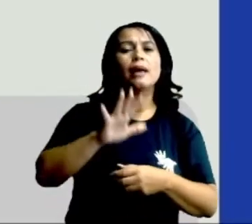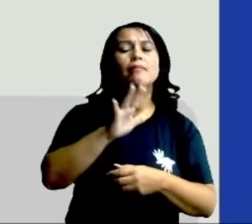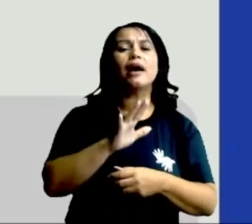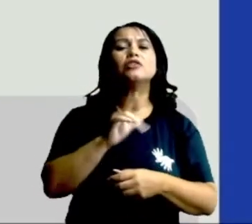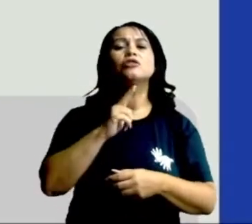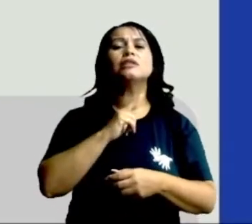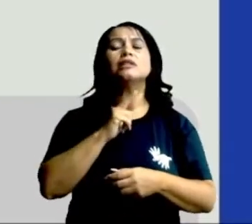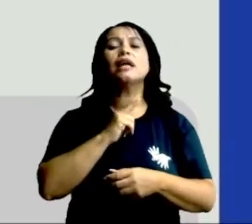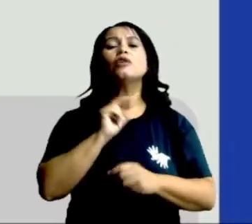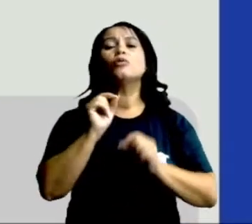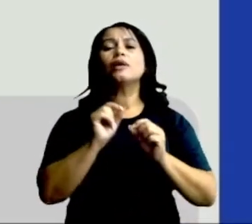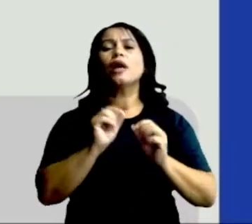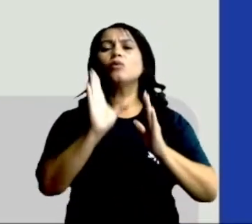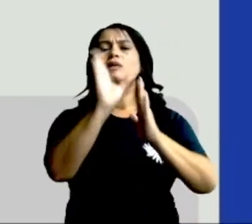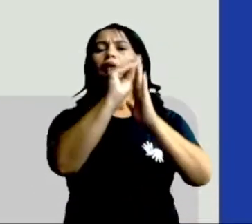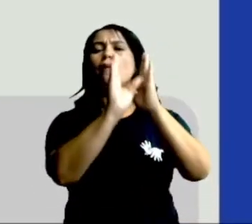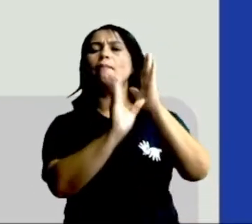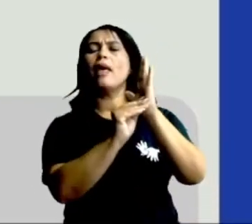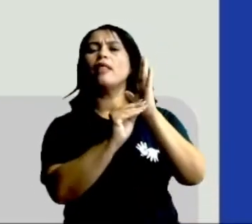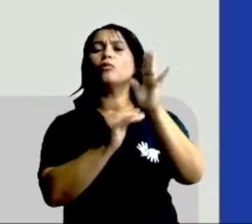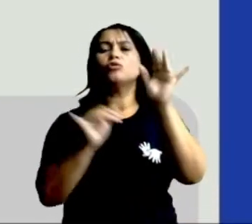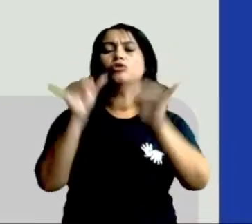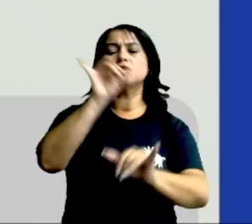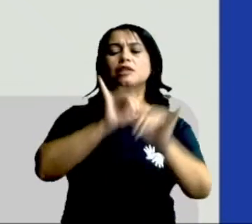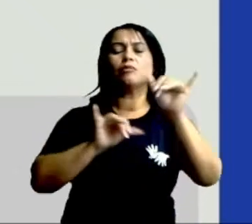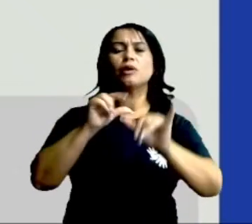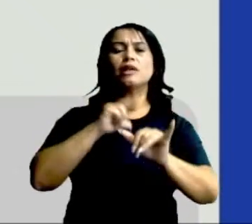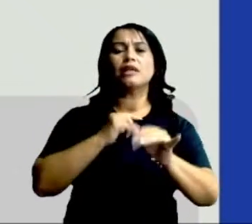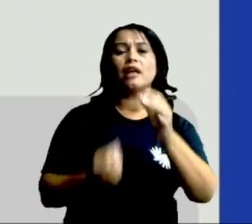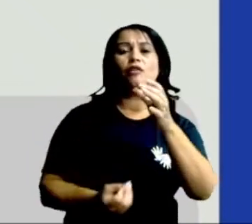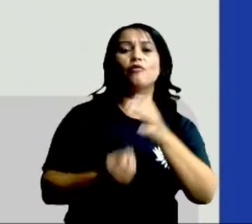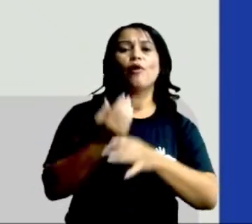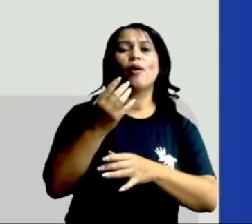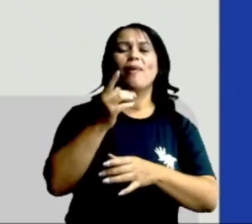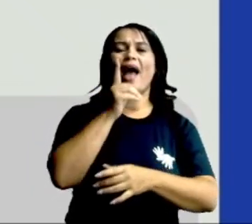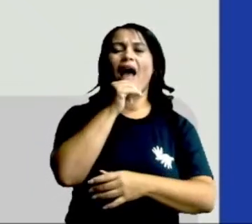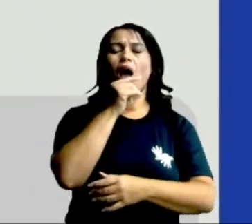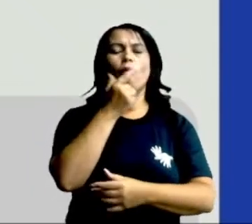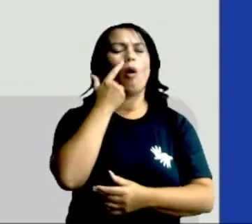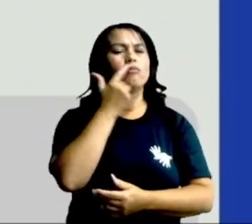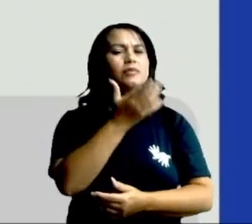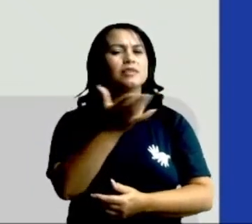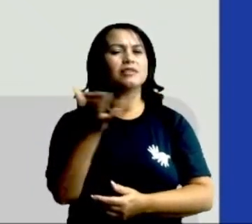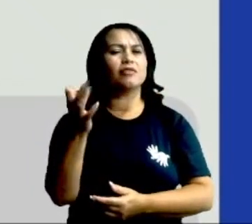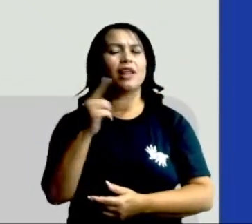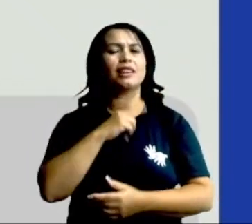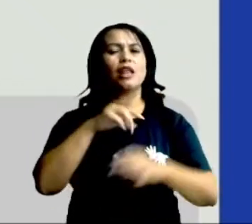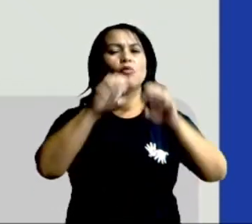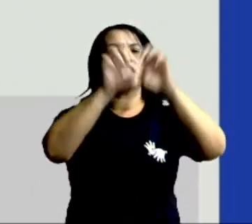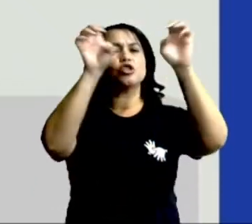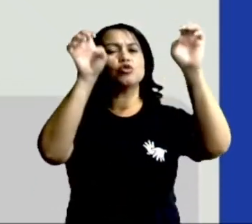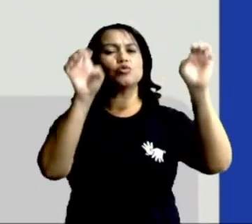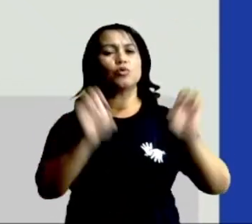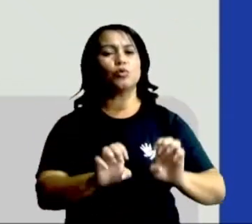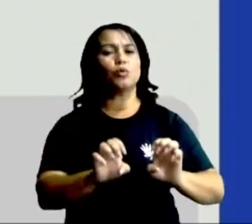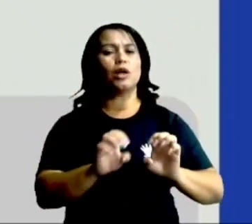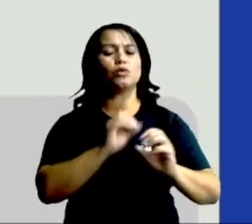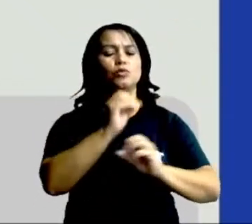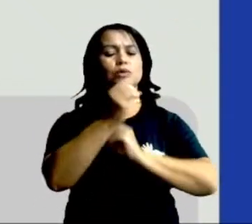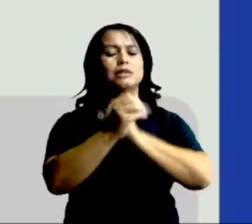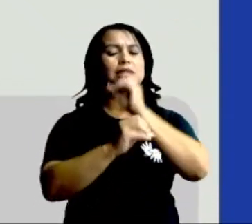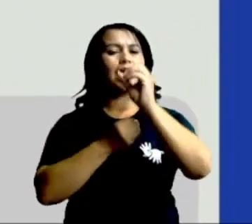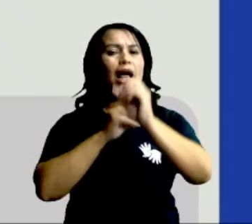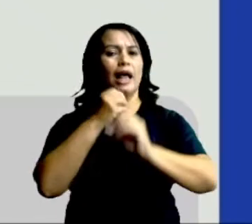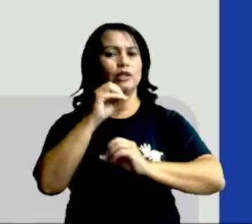os elementos químicos que compõem a água, né? Onde a gente consegue observar a estrutura dos